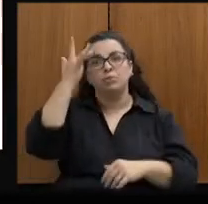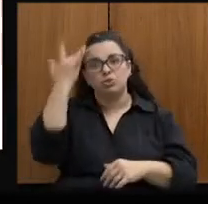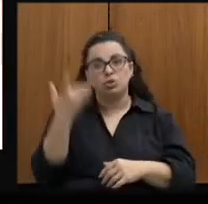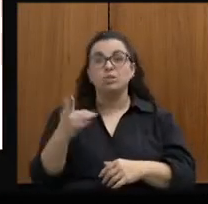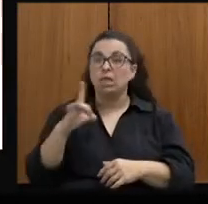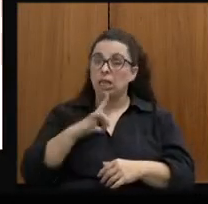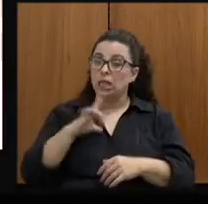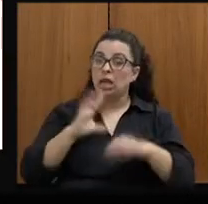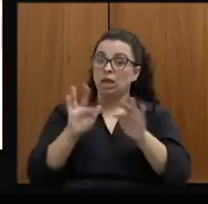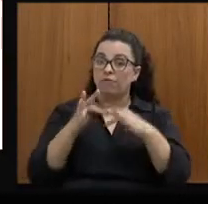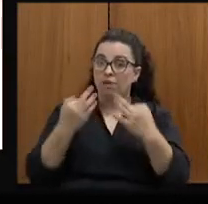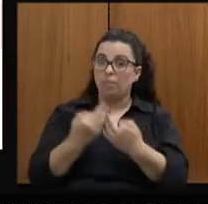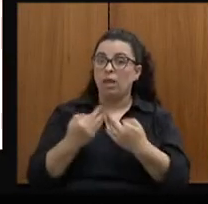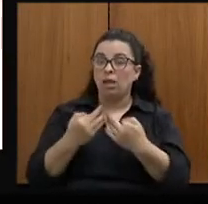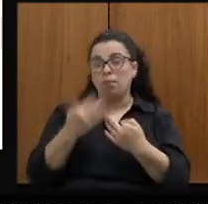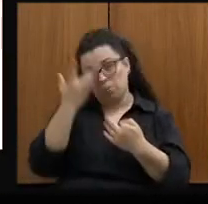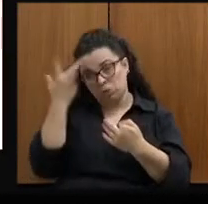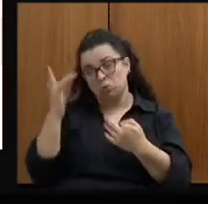de espectro autista